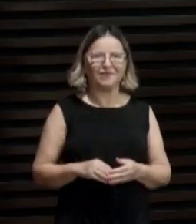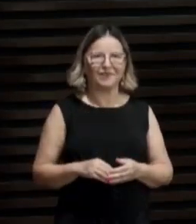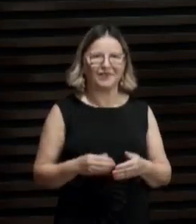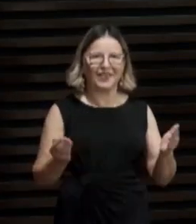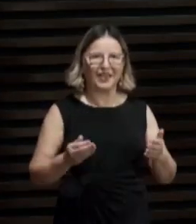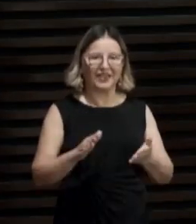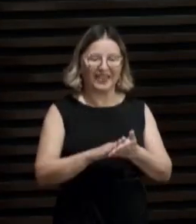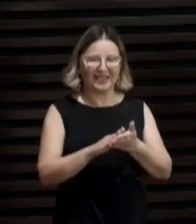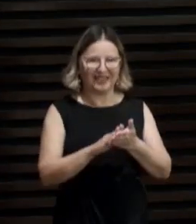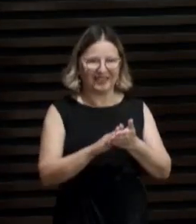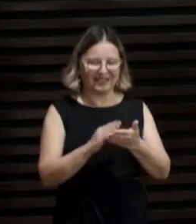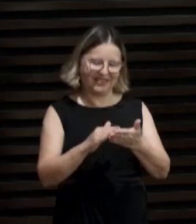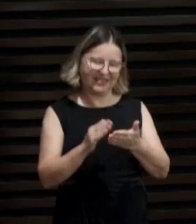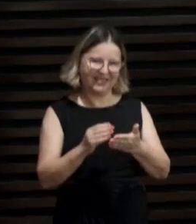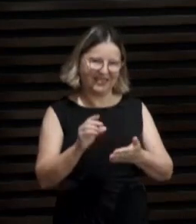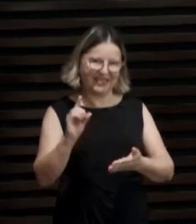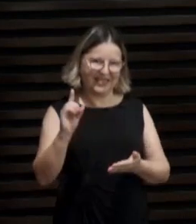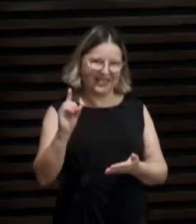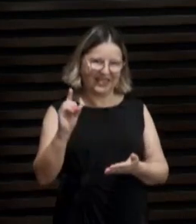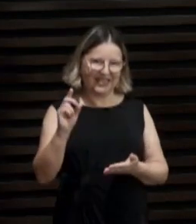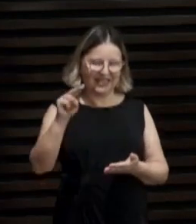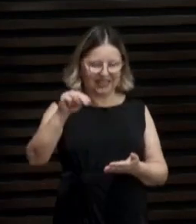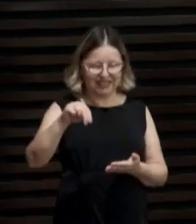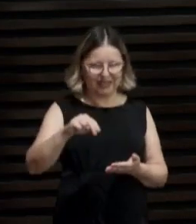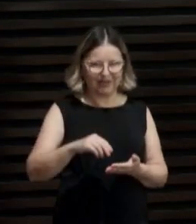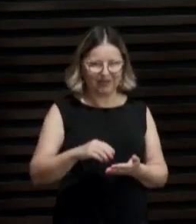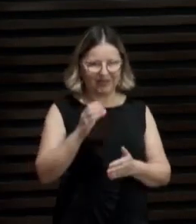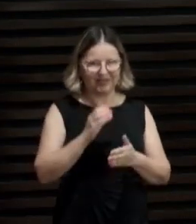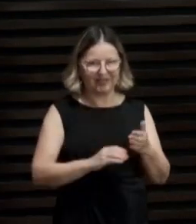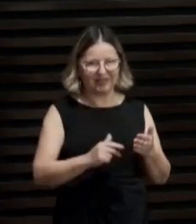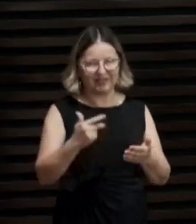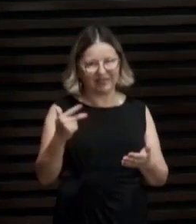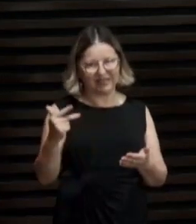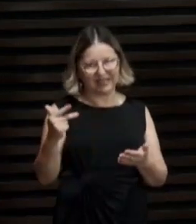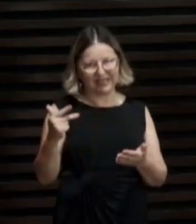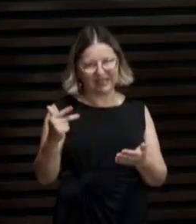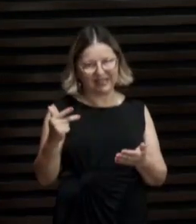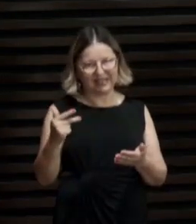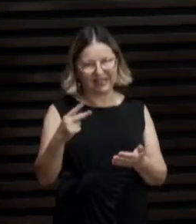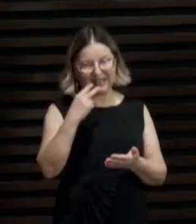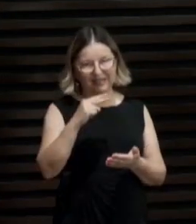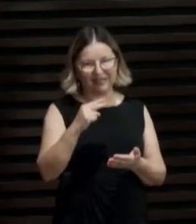Daniel. Livro de Daniel, capítulo 3, nós vemos os amigos de Daniel